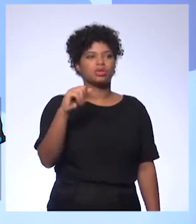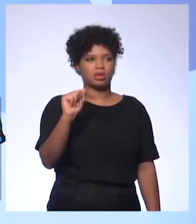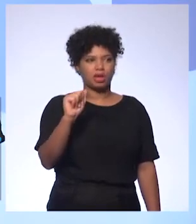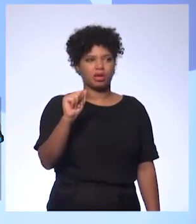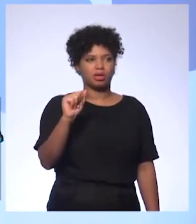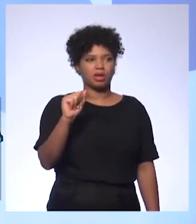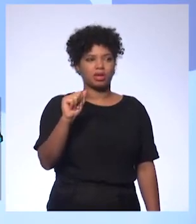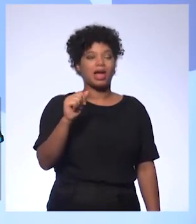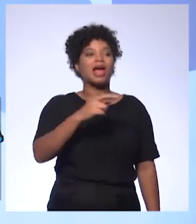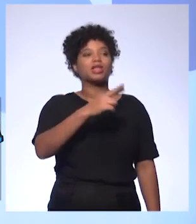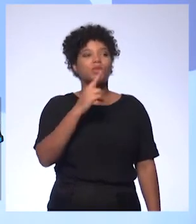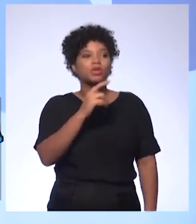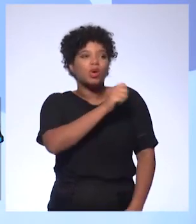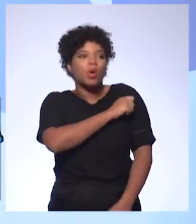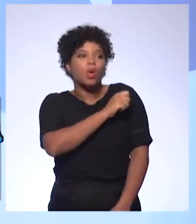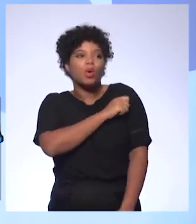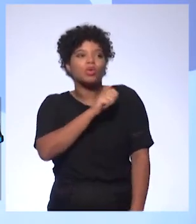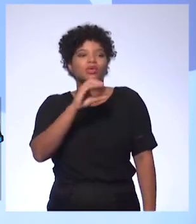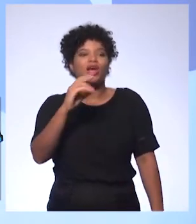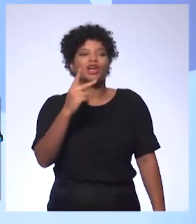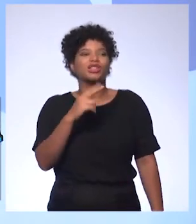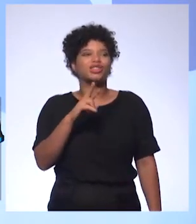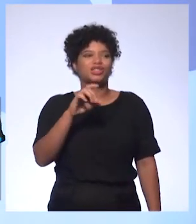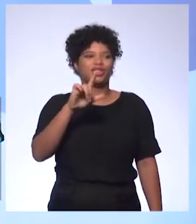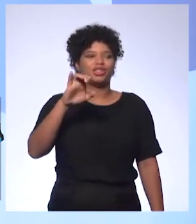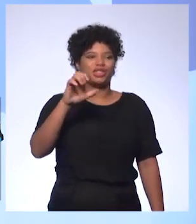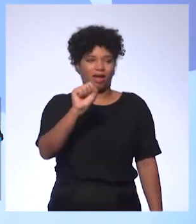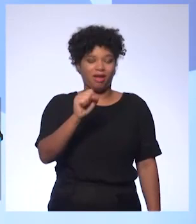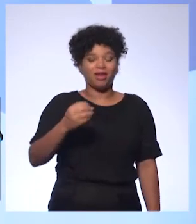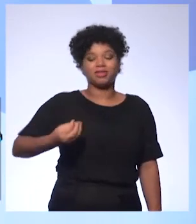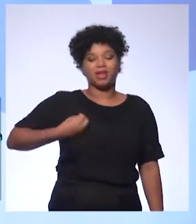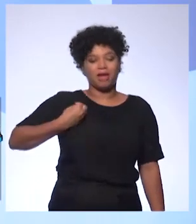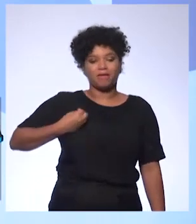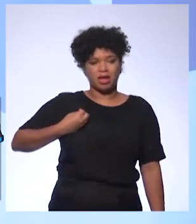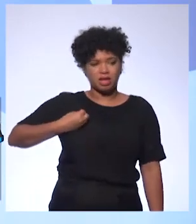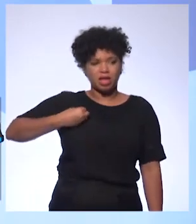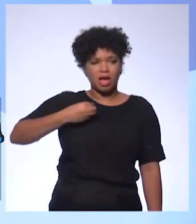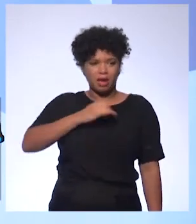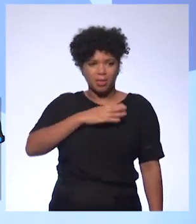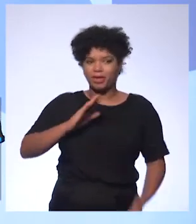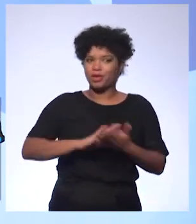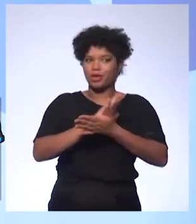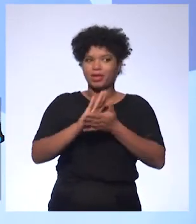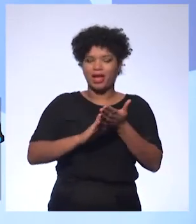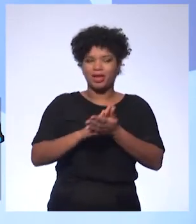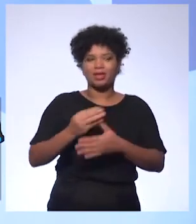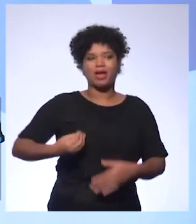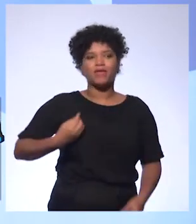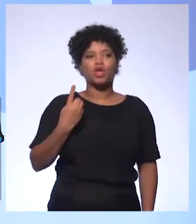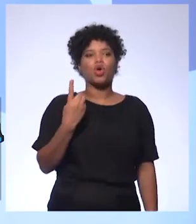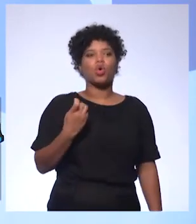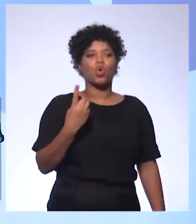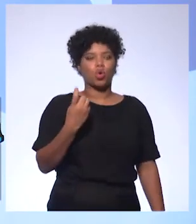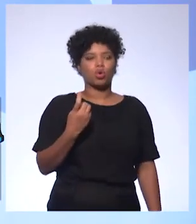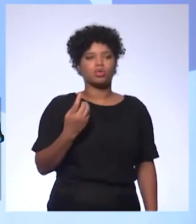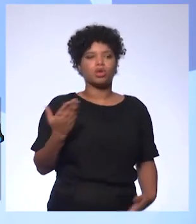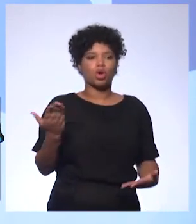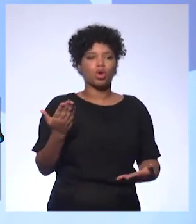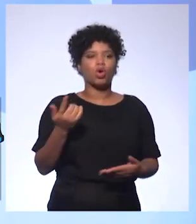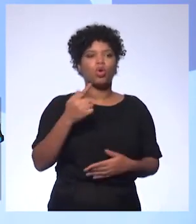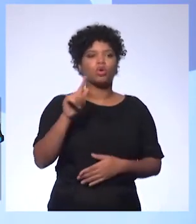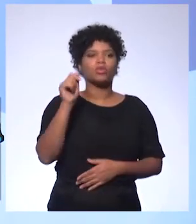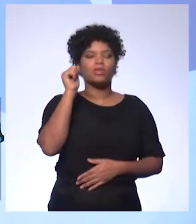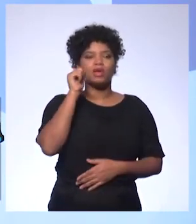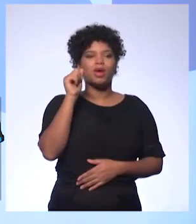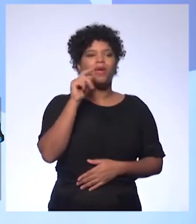aluno Charles. Viver sem ter medo de tentar, pois a vida é uma só. E, finalmente, aqui a professora